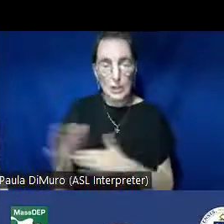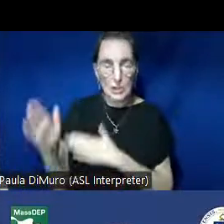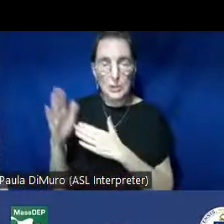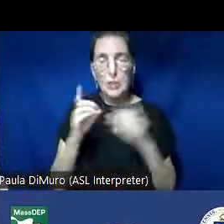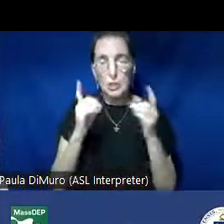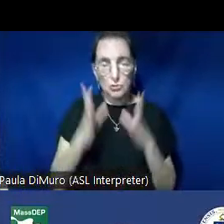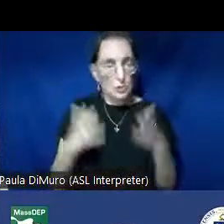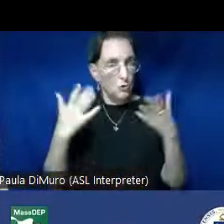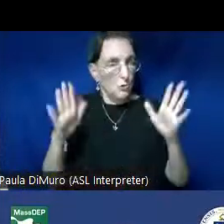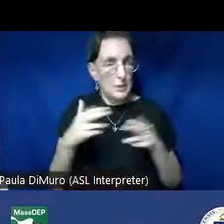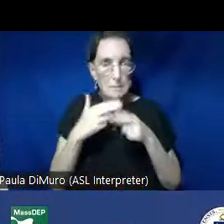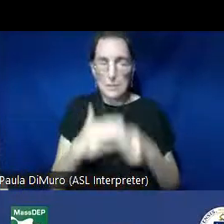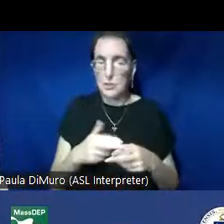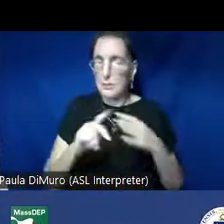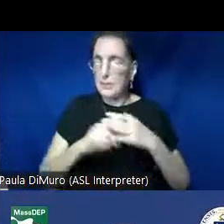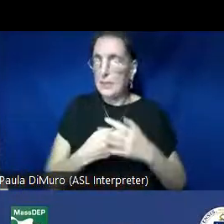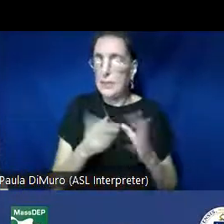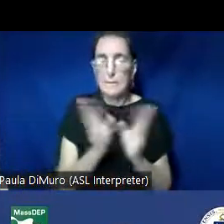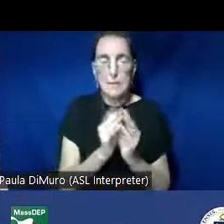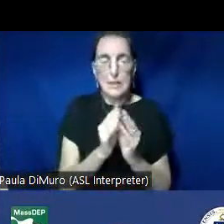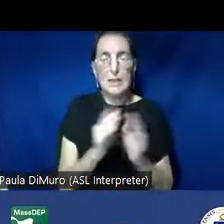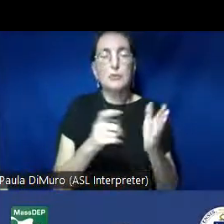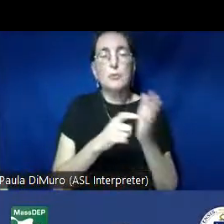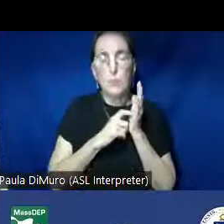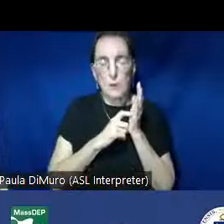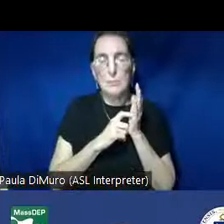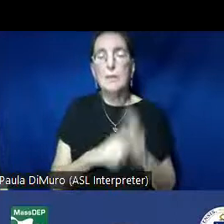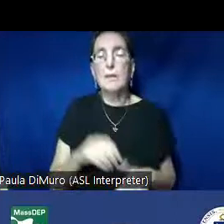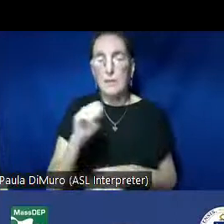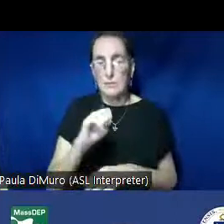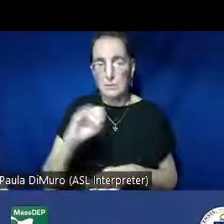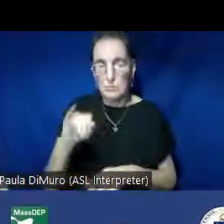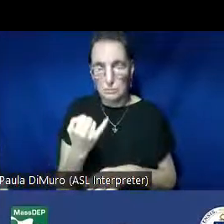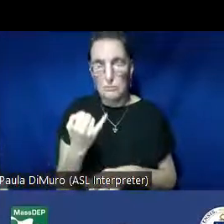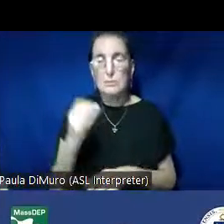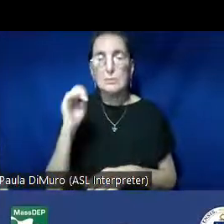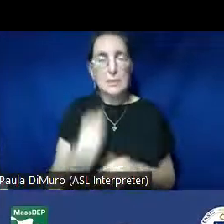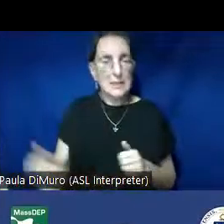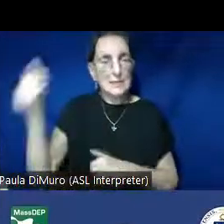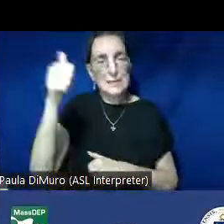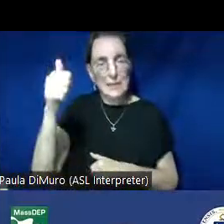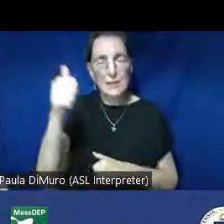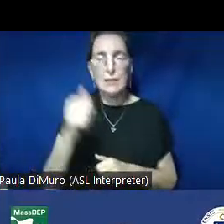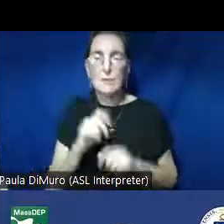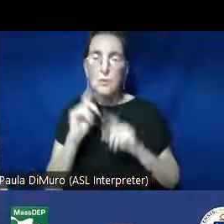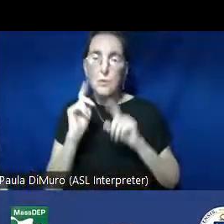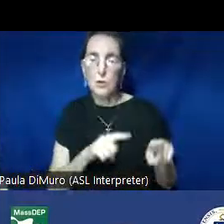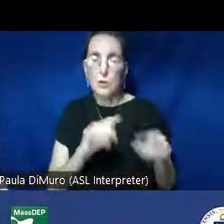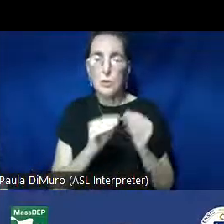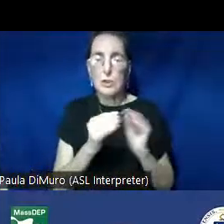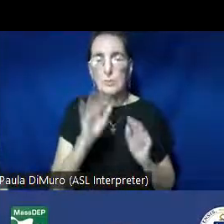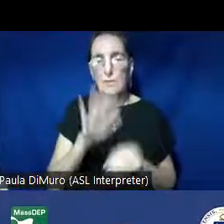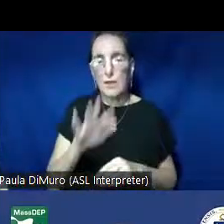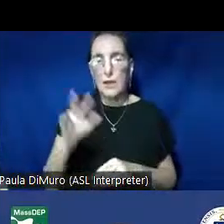é estratégia e chata, é um requisito de justiça e